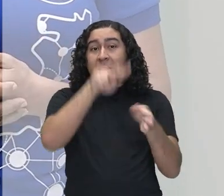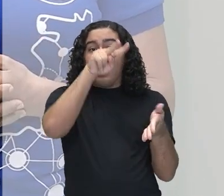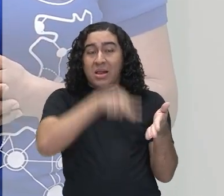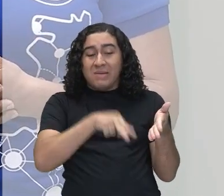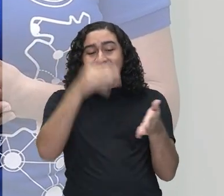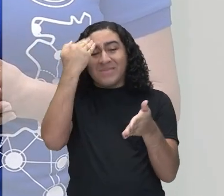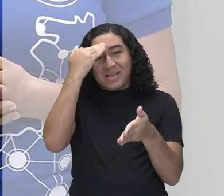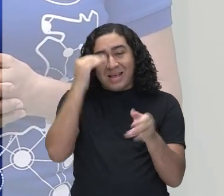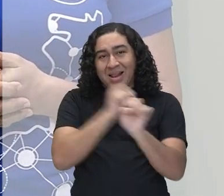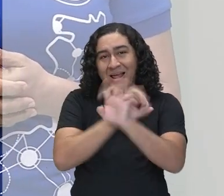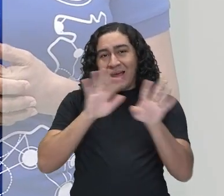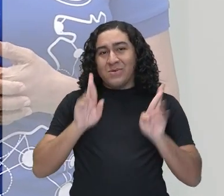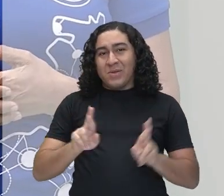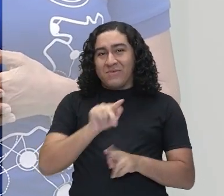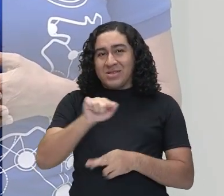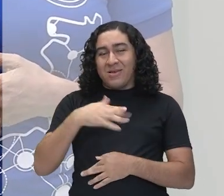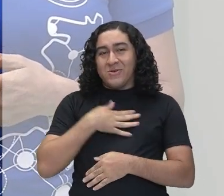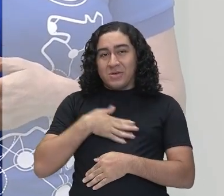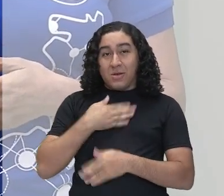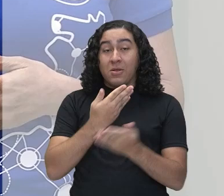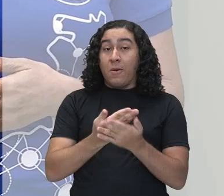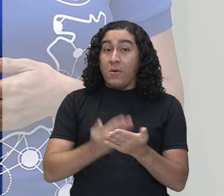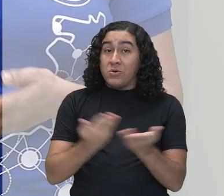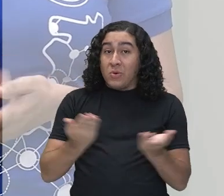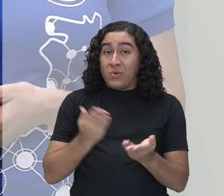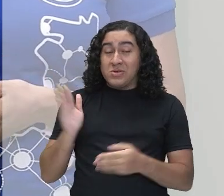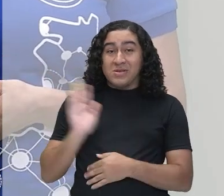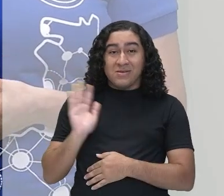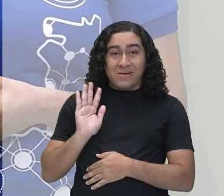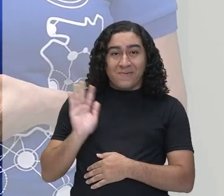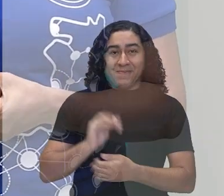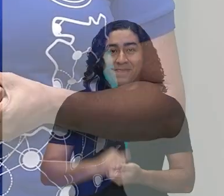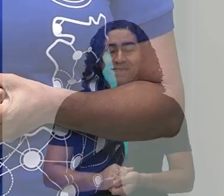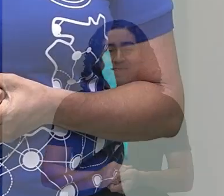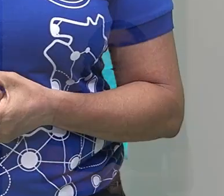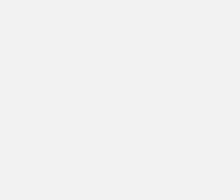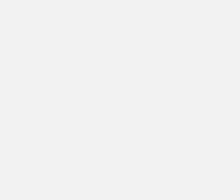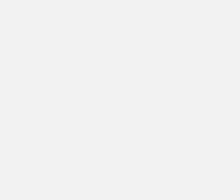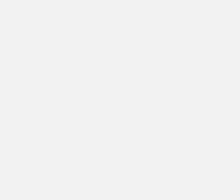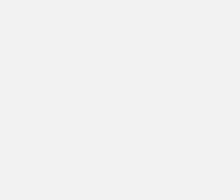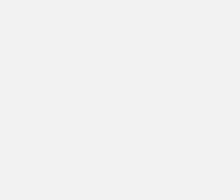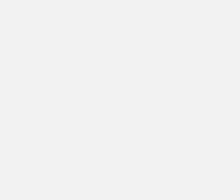E espero que vocês tenham gostado da aula e até a próxima.